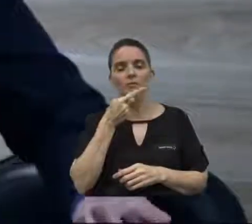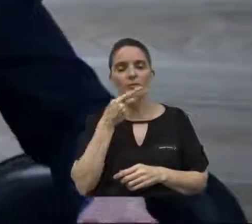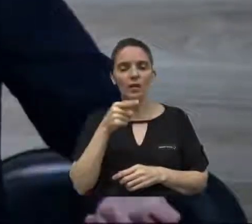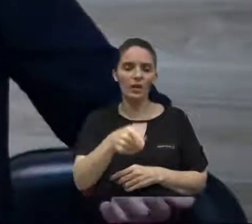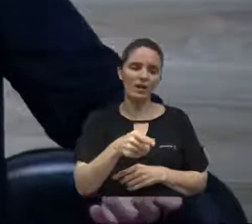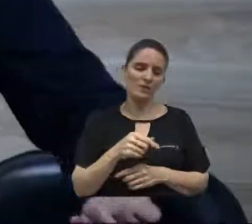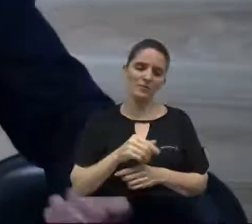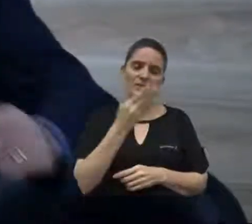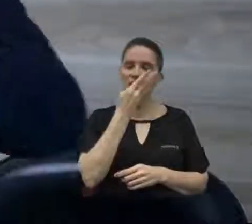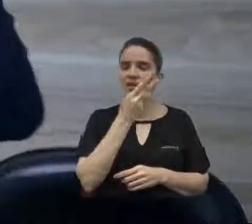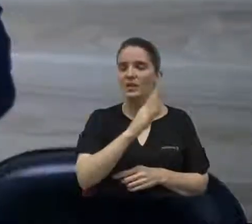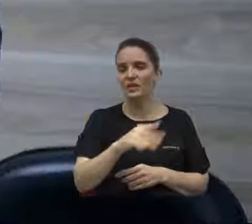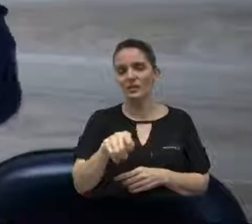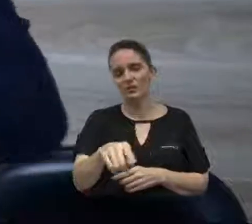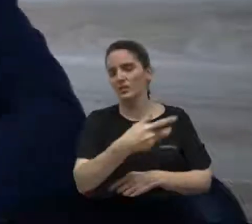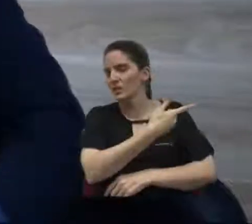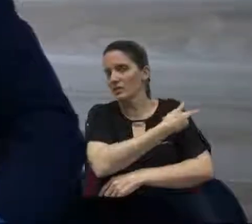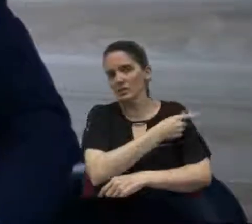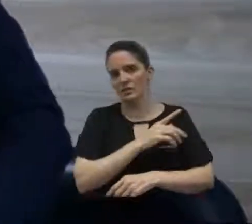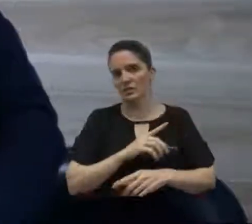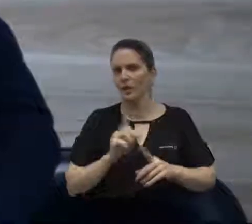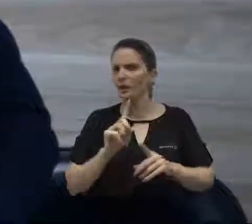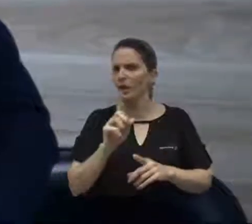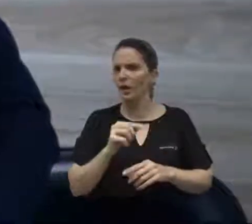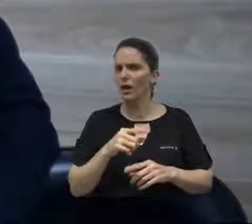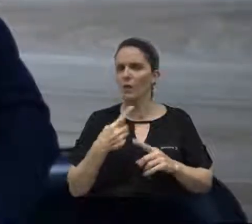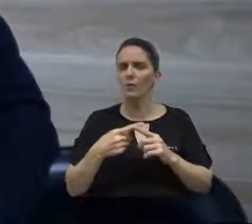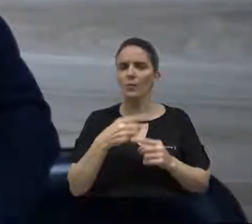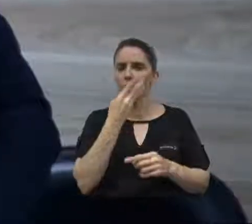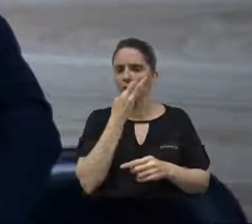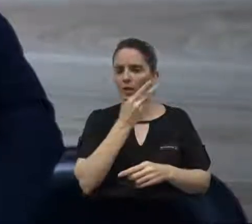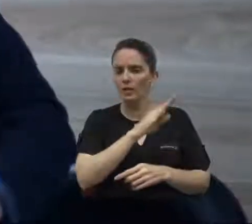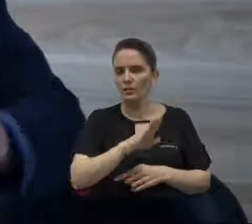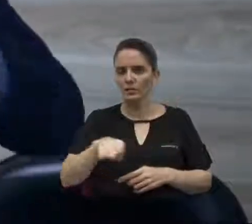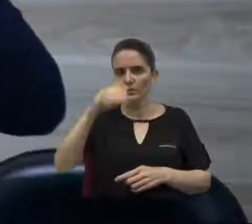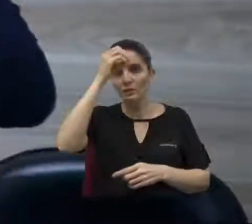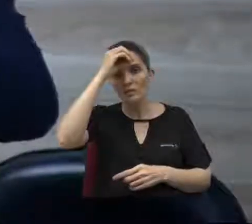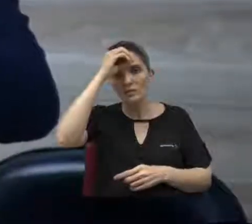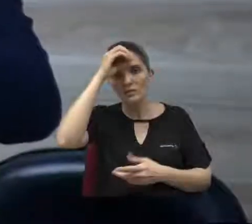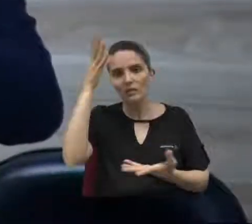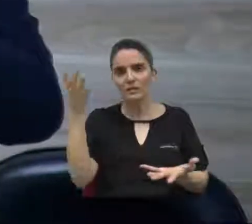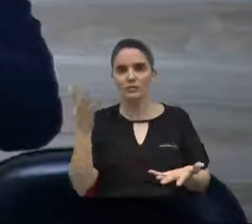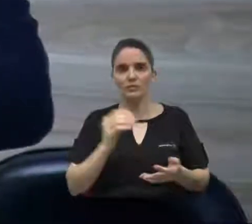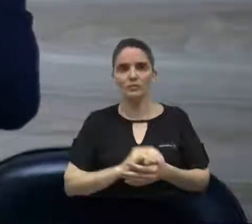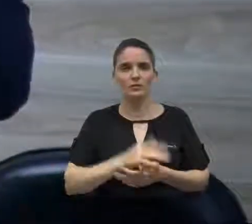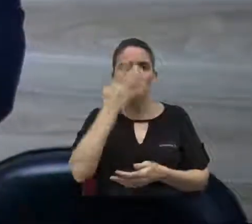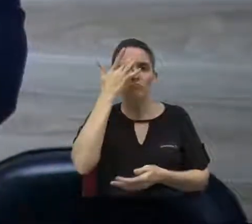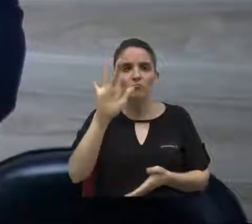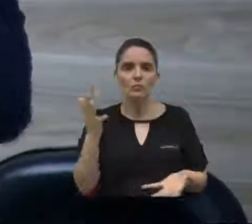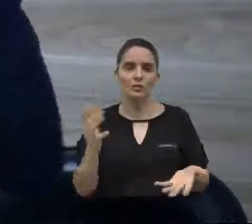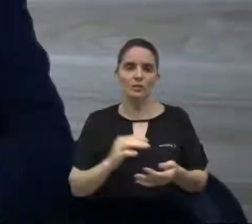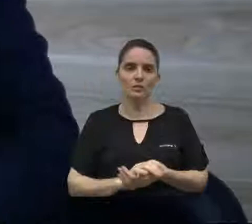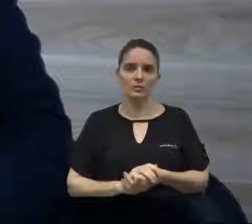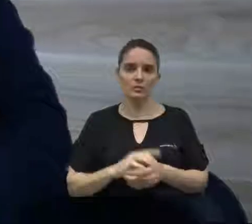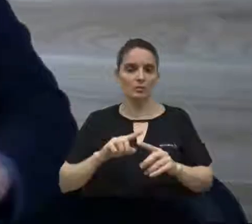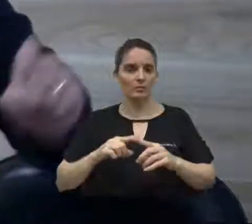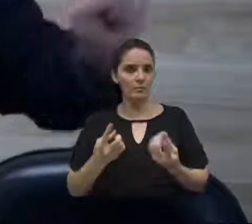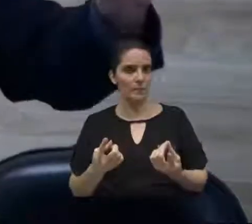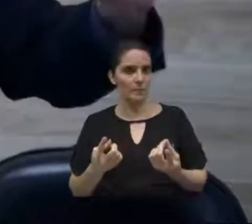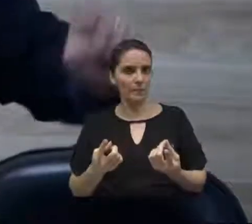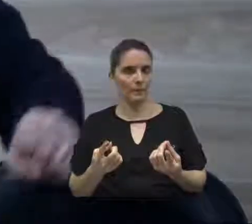pela vontade própria, porque a criança não tem direito de escolha. A imposição e a escolha